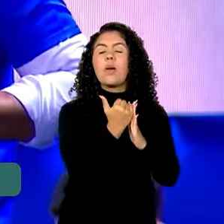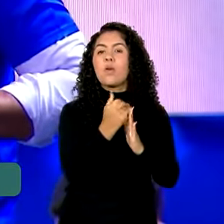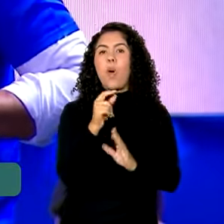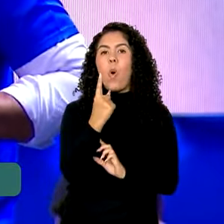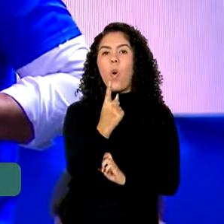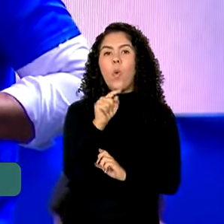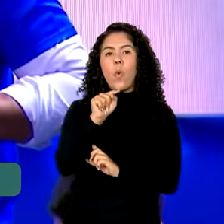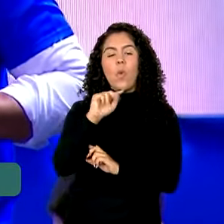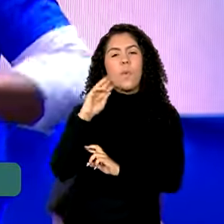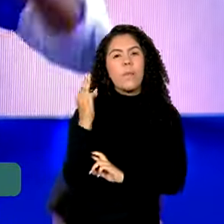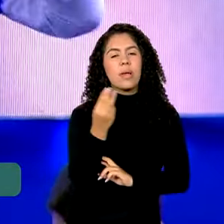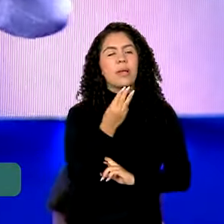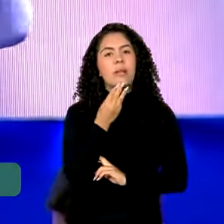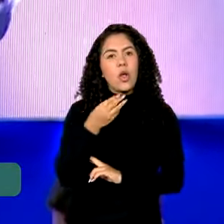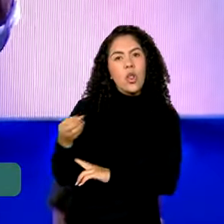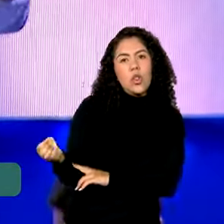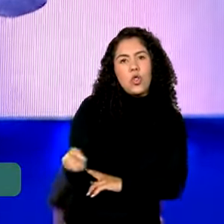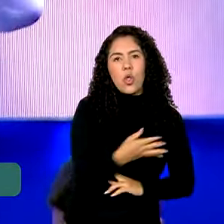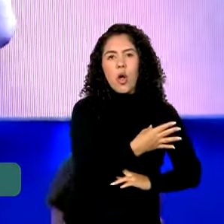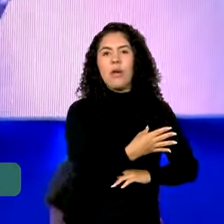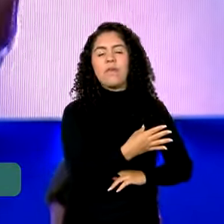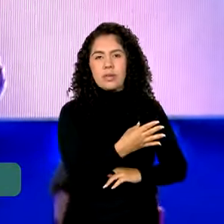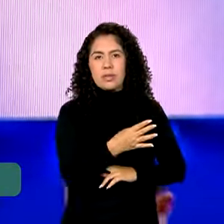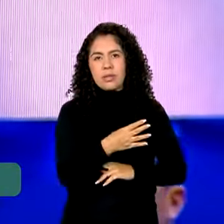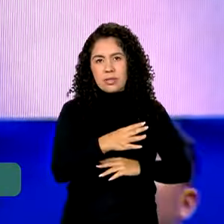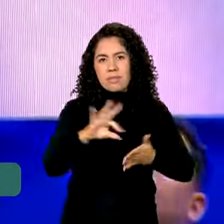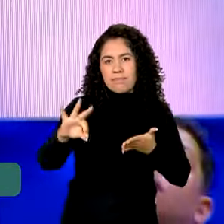1.200.000 novas vagas no Pé de Meia.